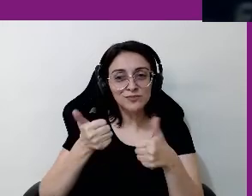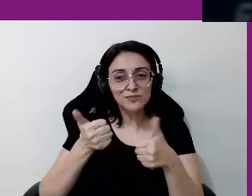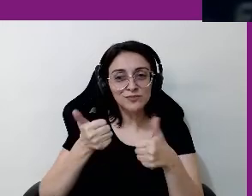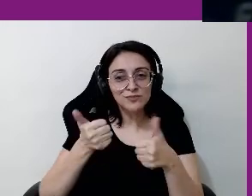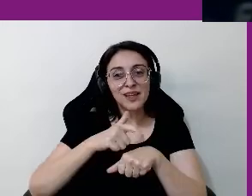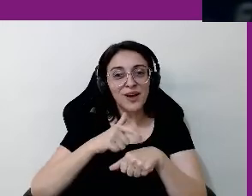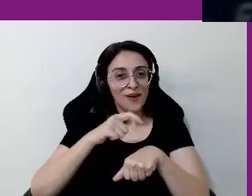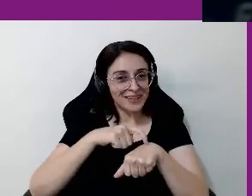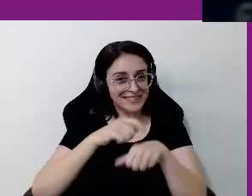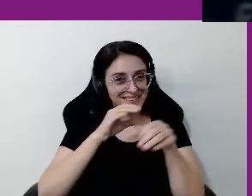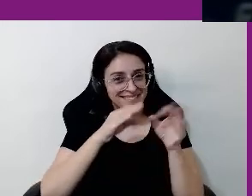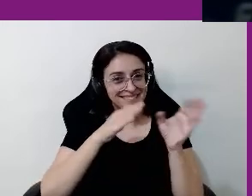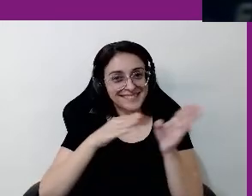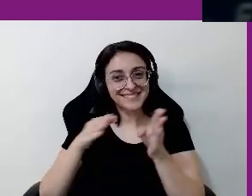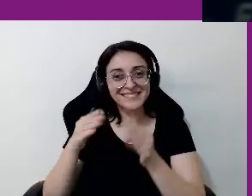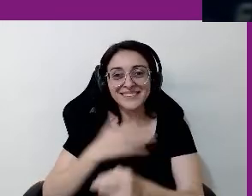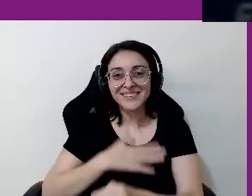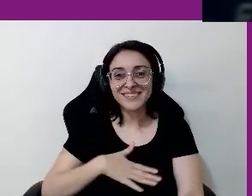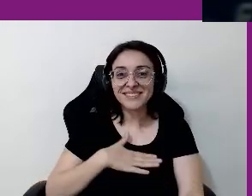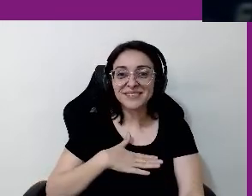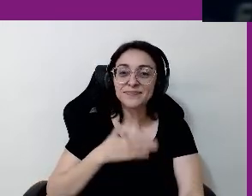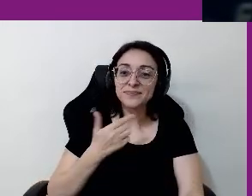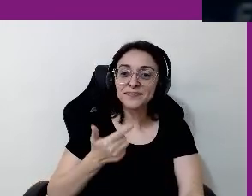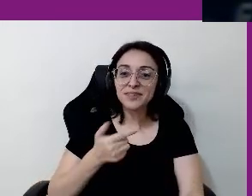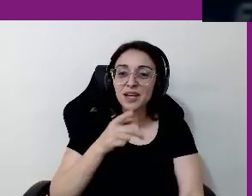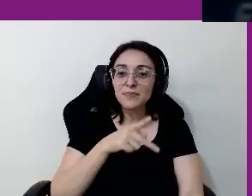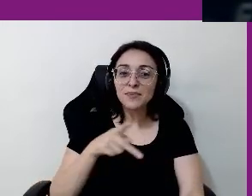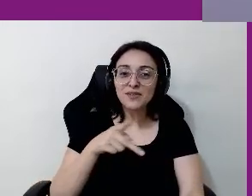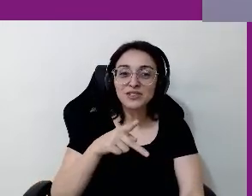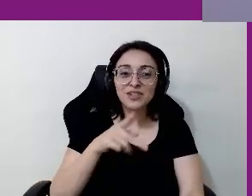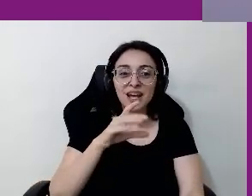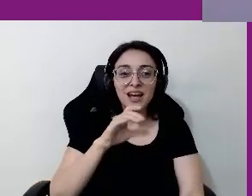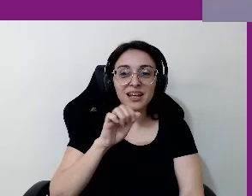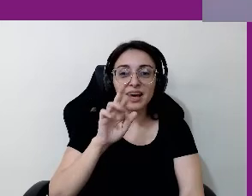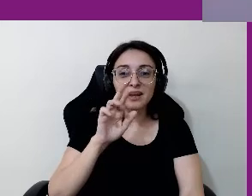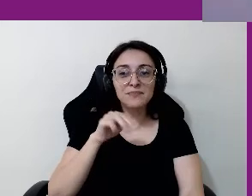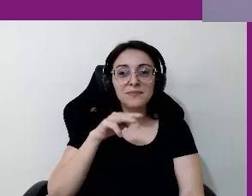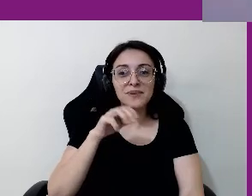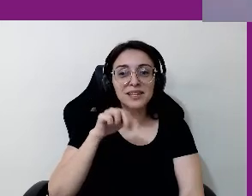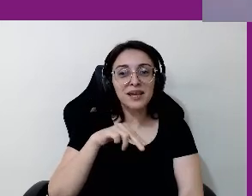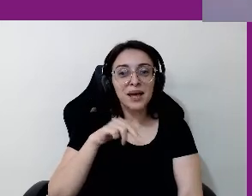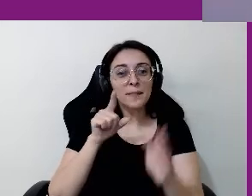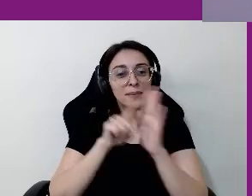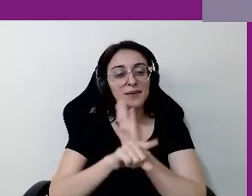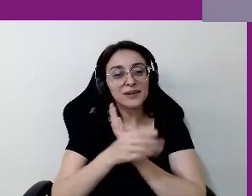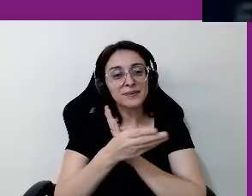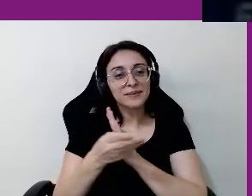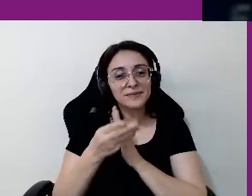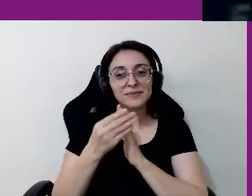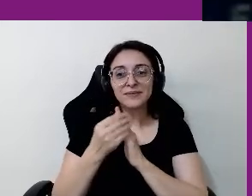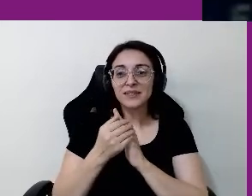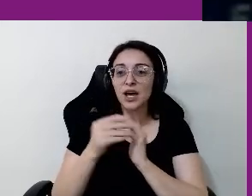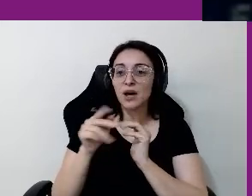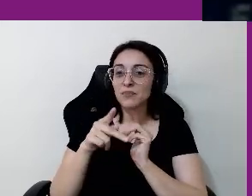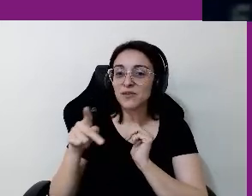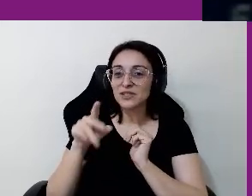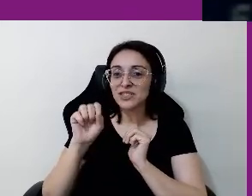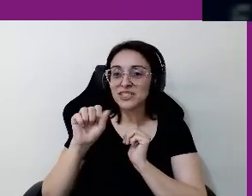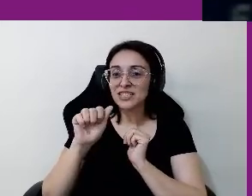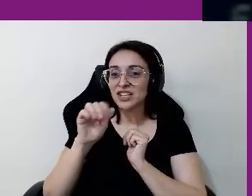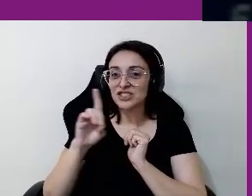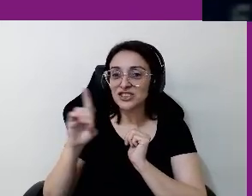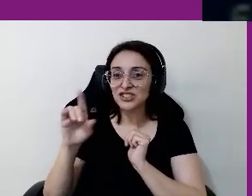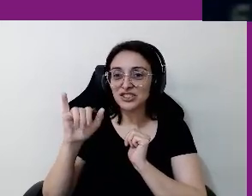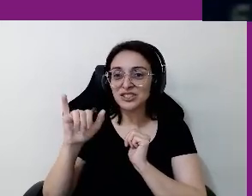nossos horários, né? E, professora Carmen, eu queria fazer uma pergunta para a senhora, enquanto o professor Sadi está